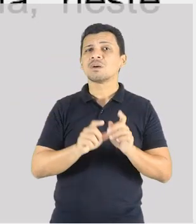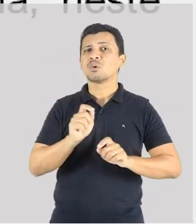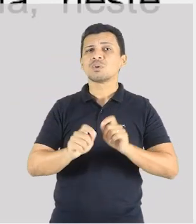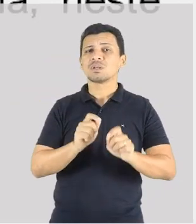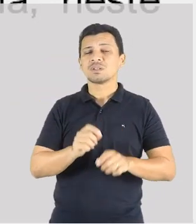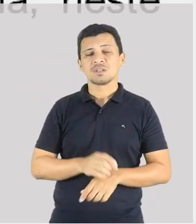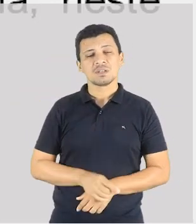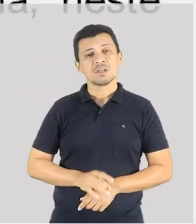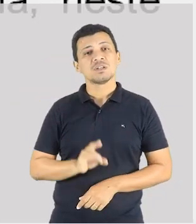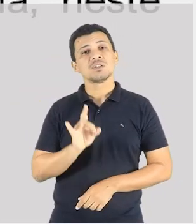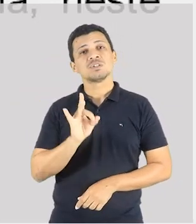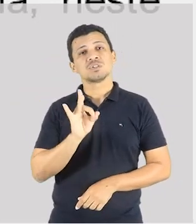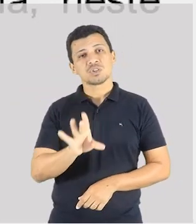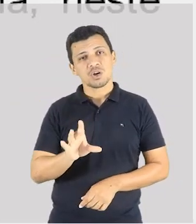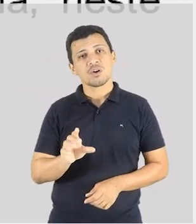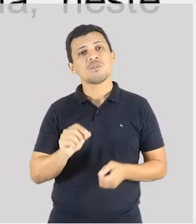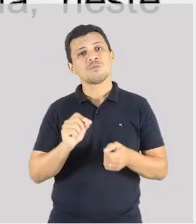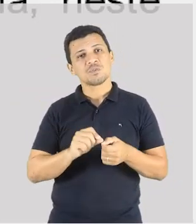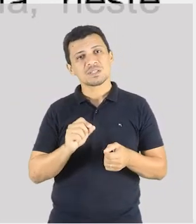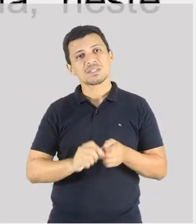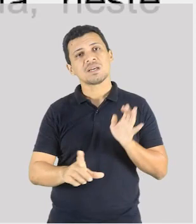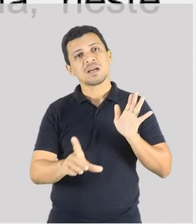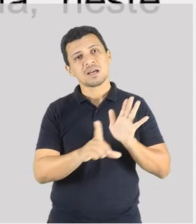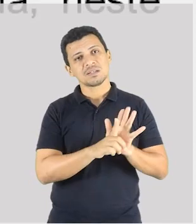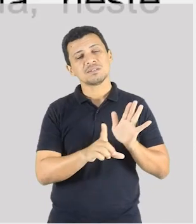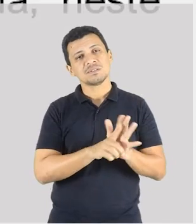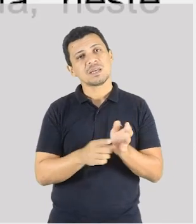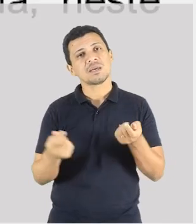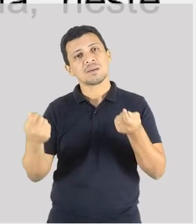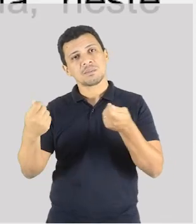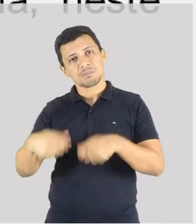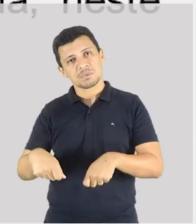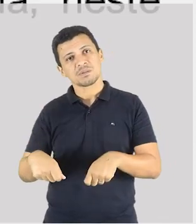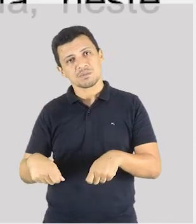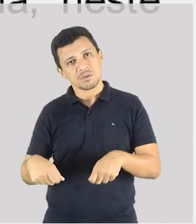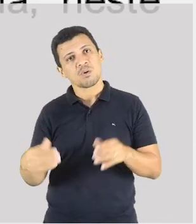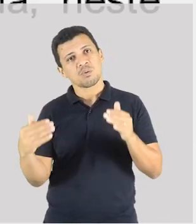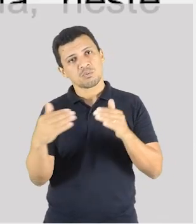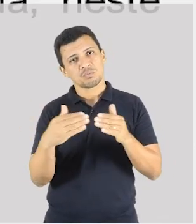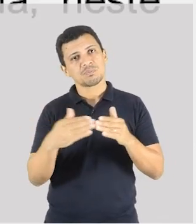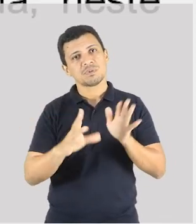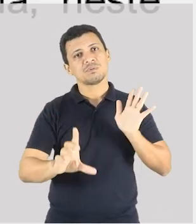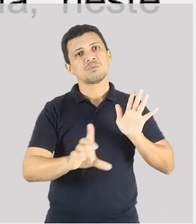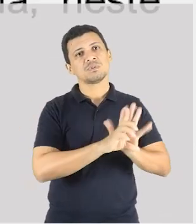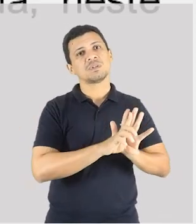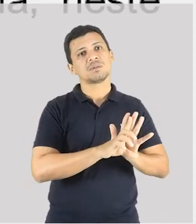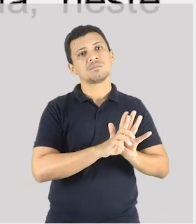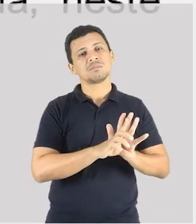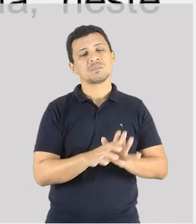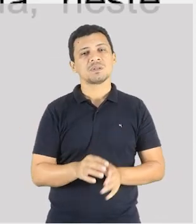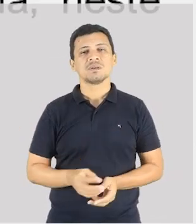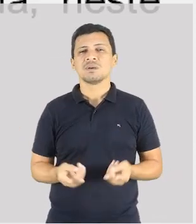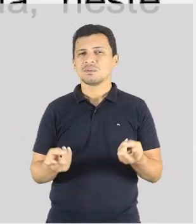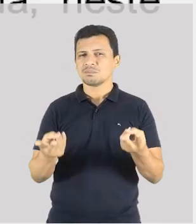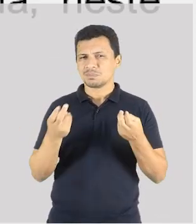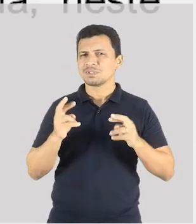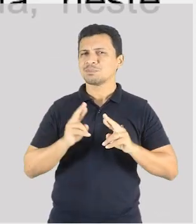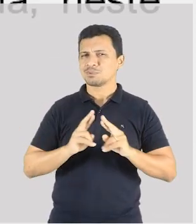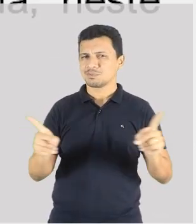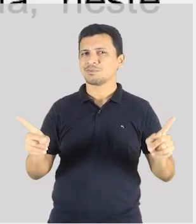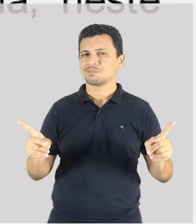só pode fazer o que a lei permite, na forma que a lei permite. Veja só a